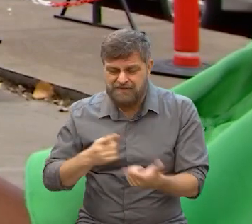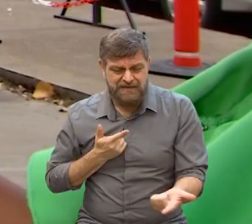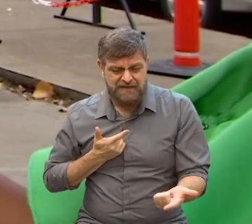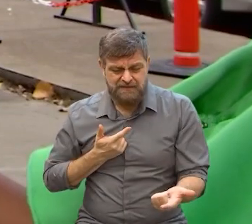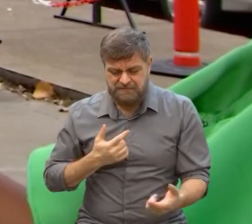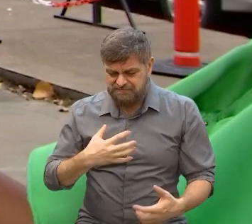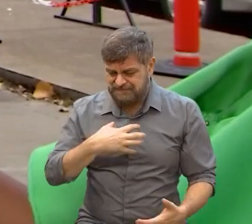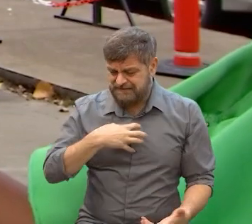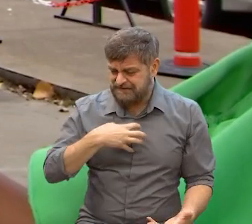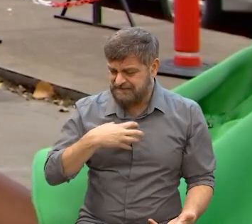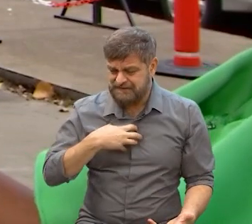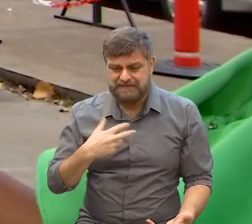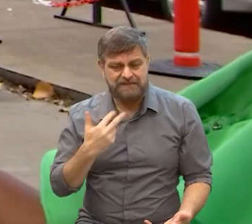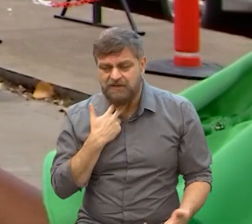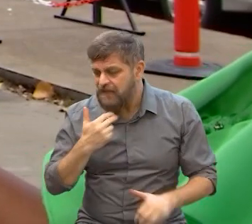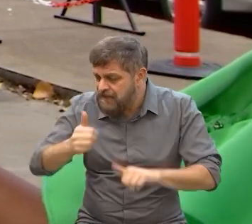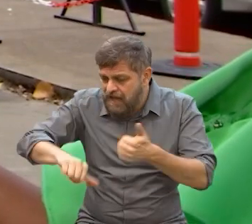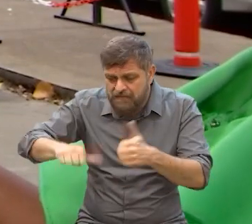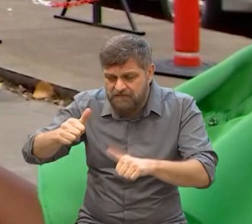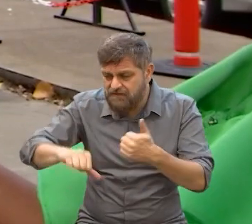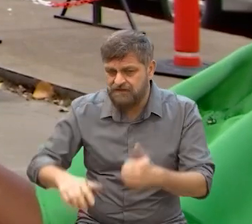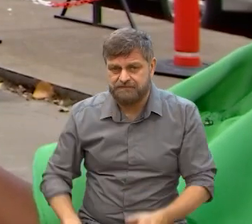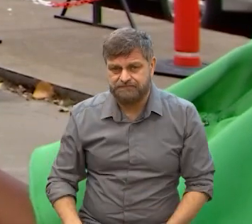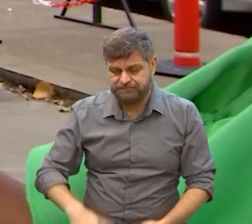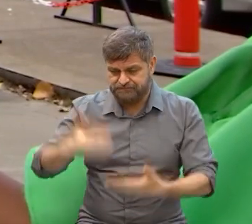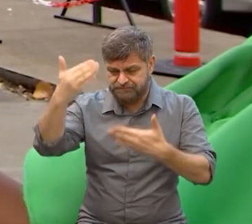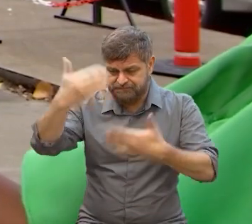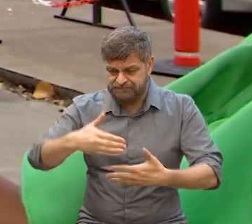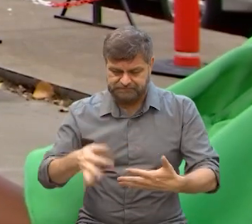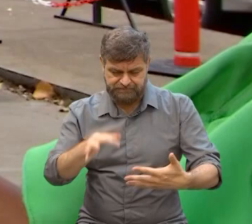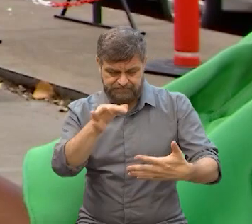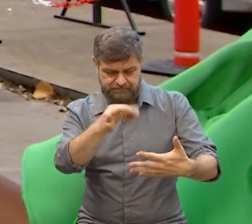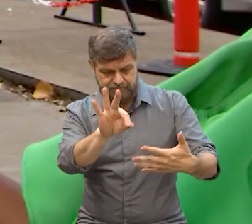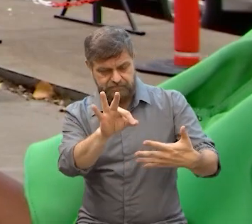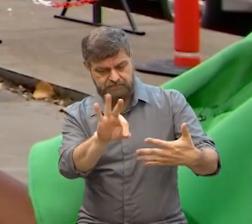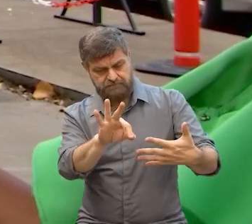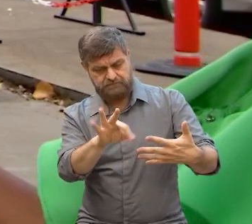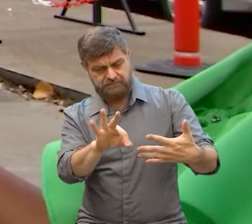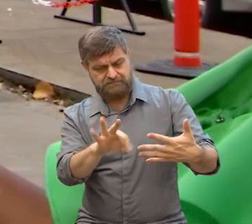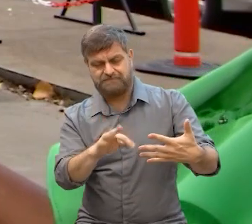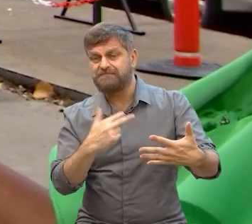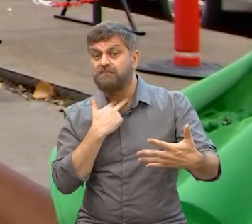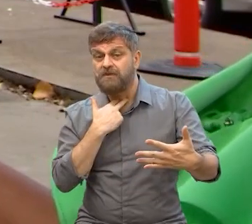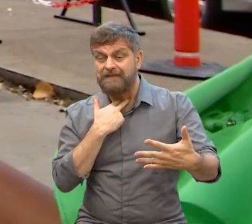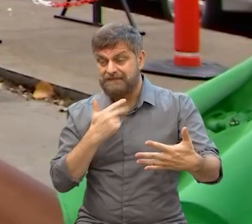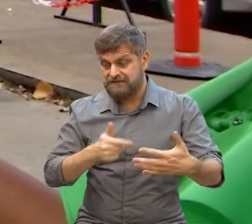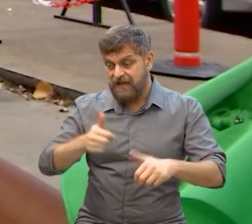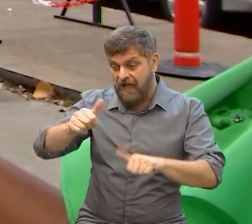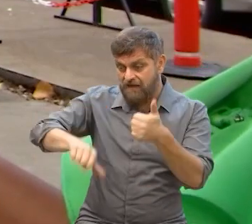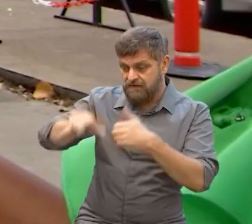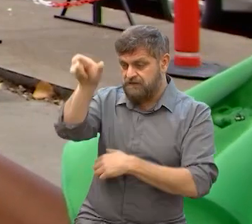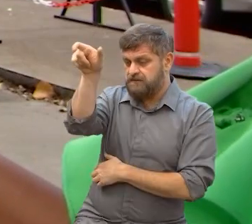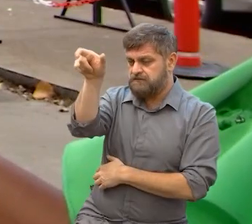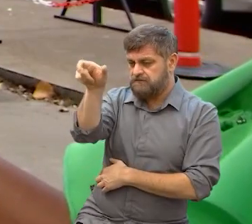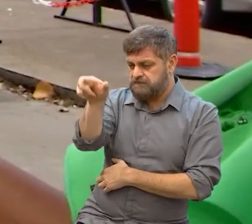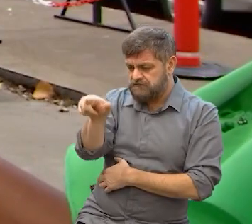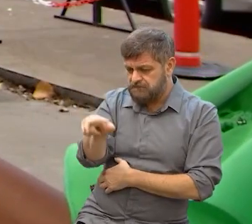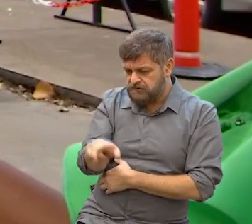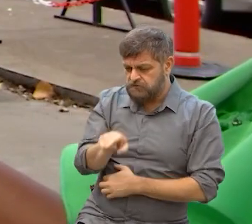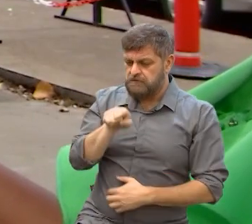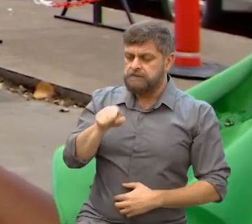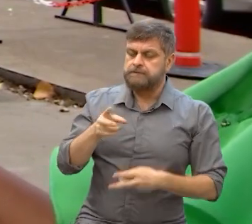que você nunca vai poder medir por exemplo, numa prova de múltipla escolha. Agora, se você é avaliado de uma maneira integral, através